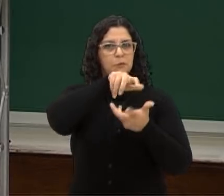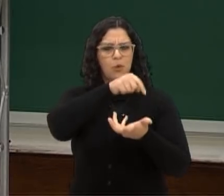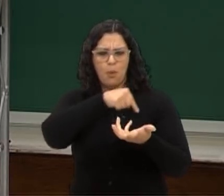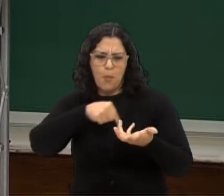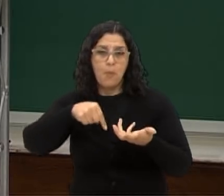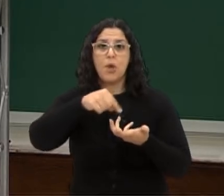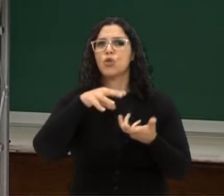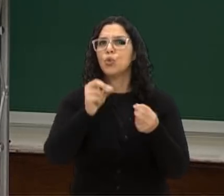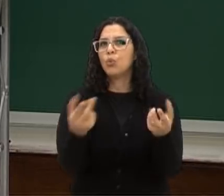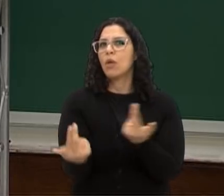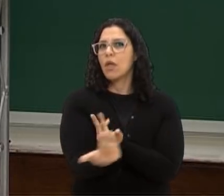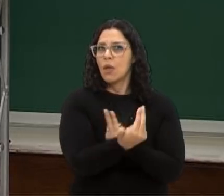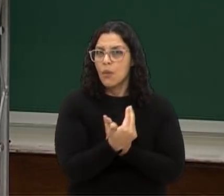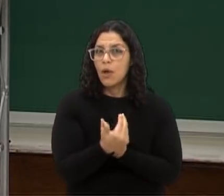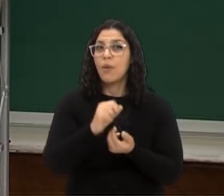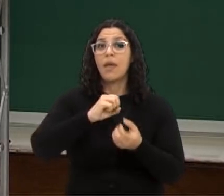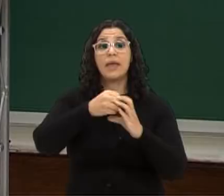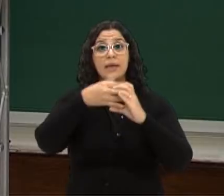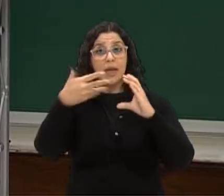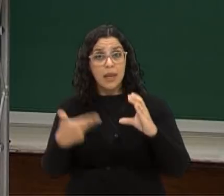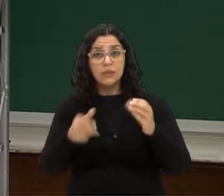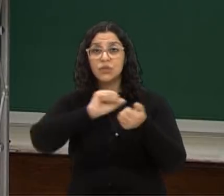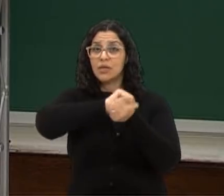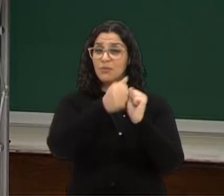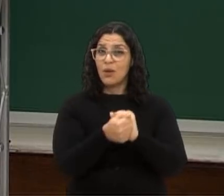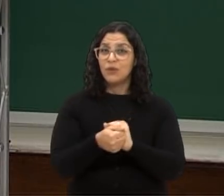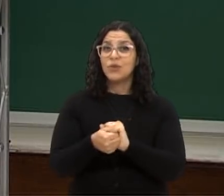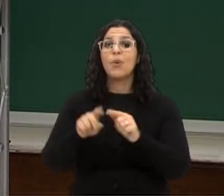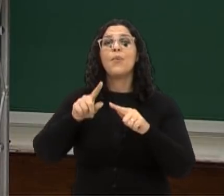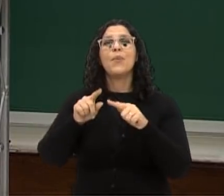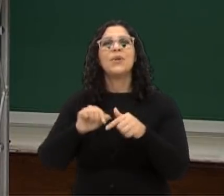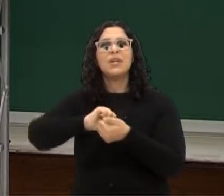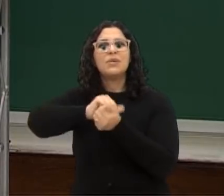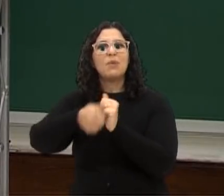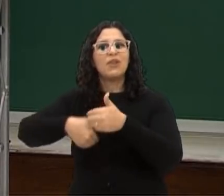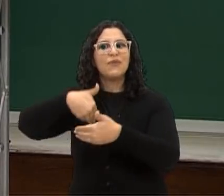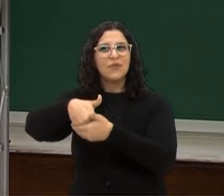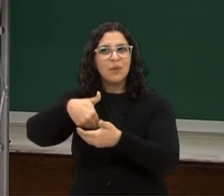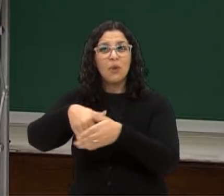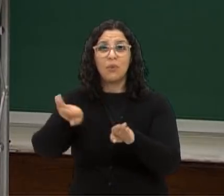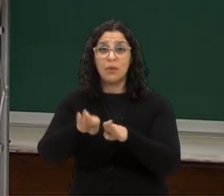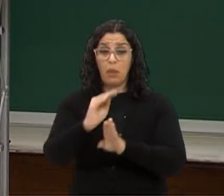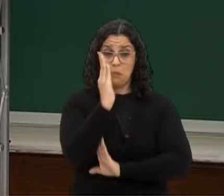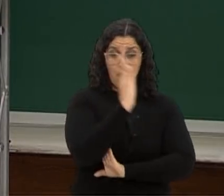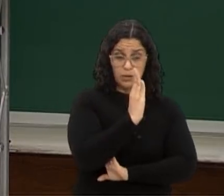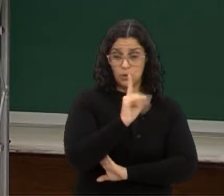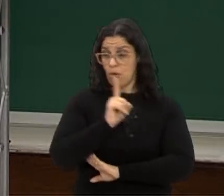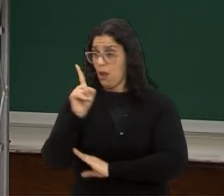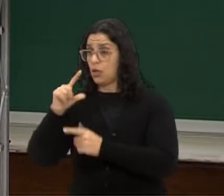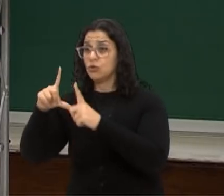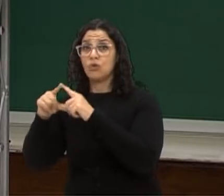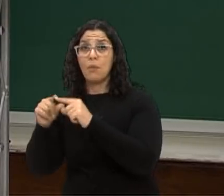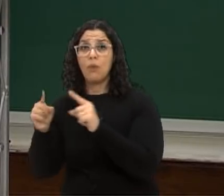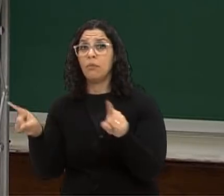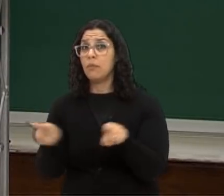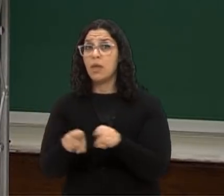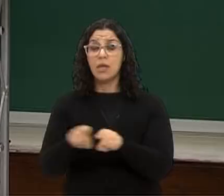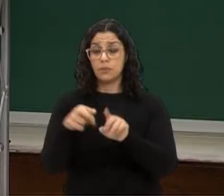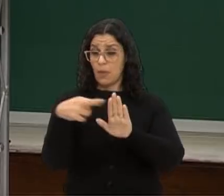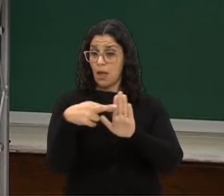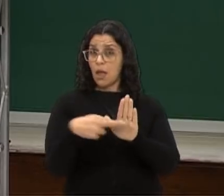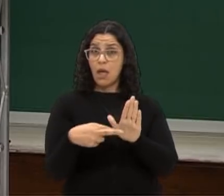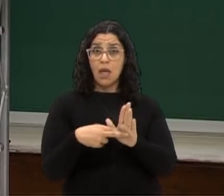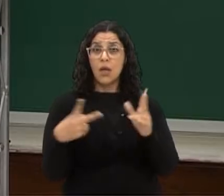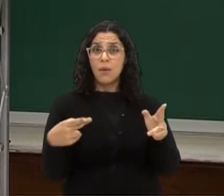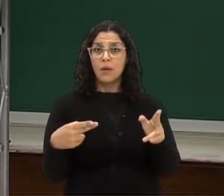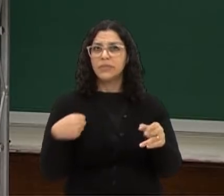são características de esporte. O futebol, por exemplo, é jogado no Brasil, a seleção brasileira joga contra a seleção japonesa e eles não precisam, antes